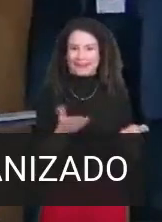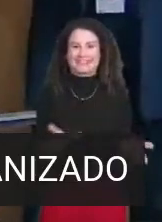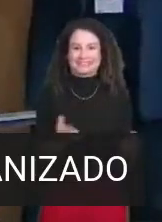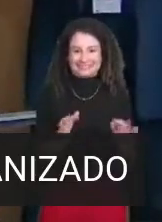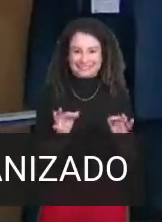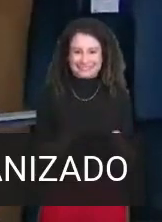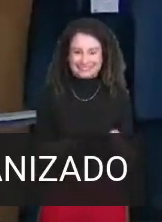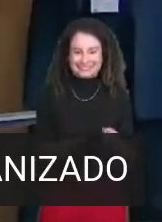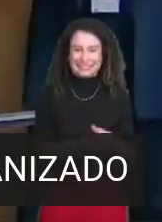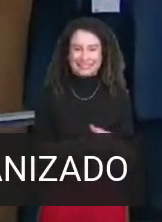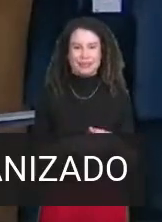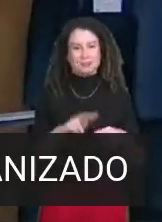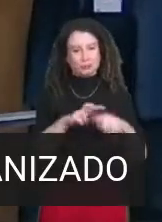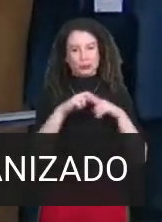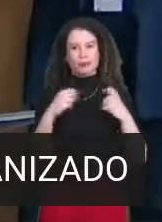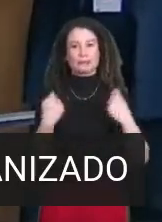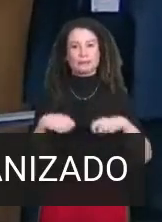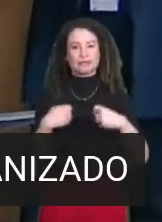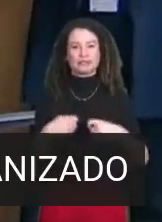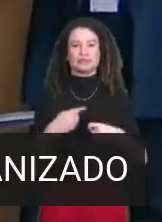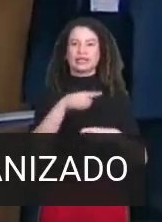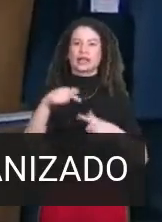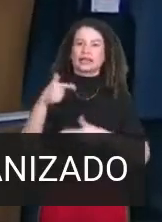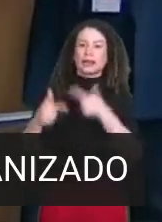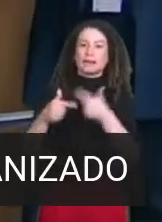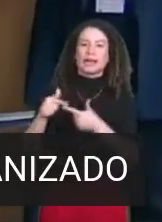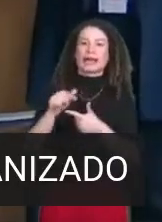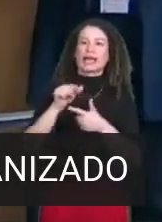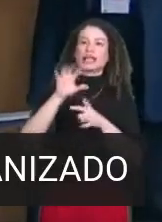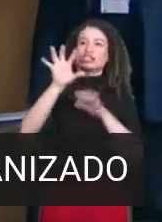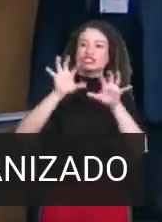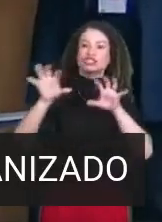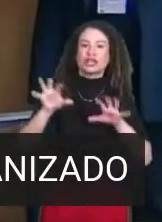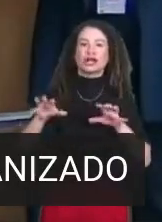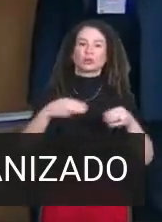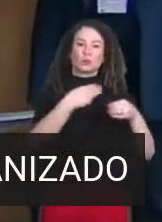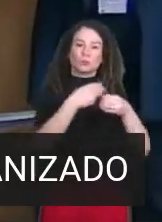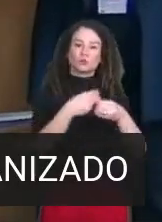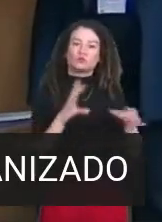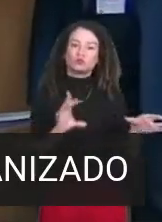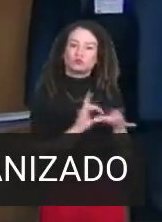E, por isso, nós precisamos trabalhar com os estados e com os municípios. Inclusive, para que você...